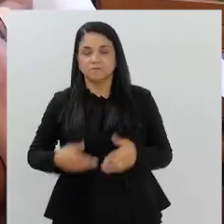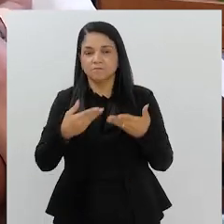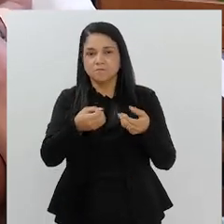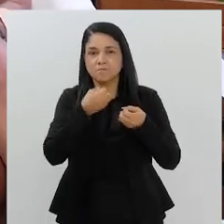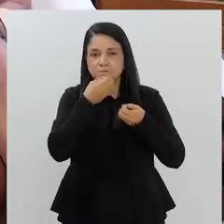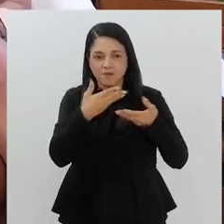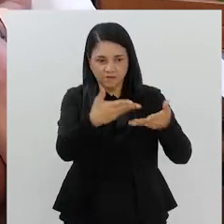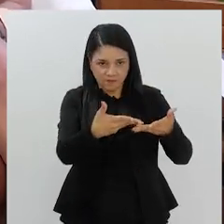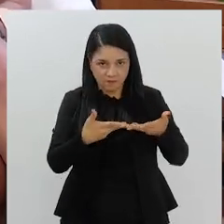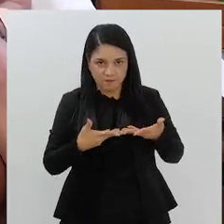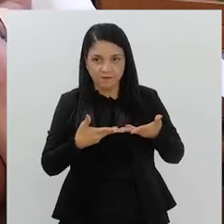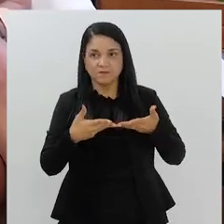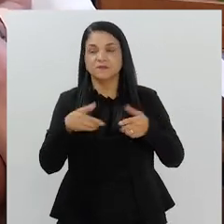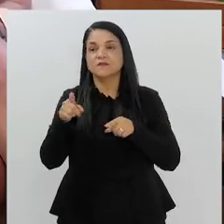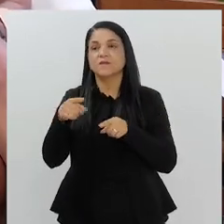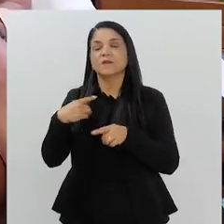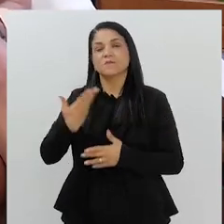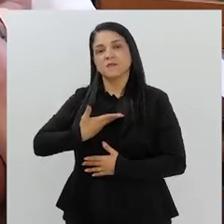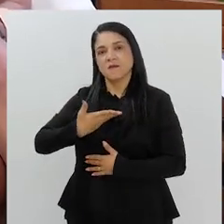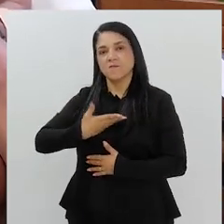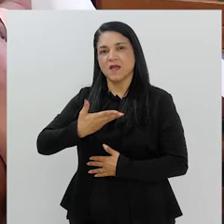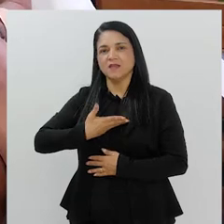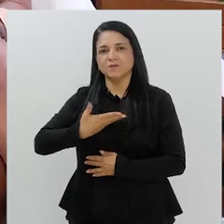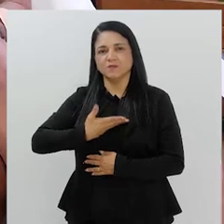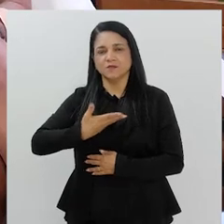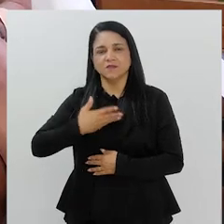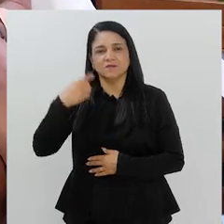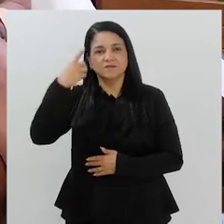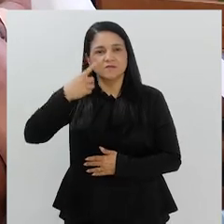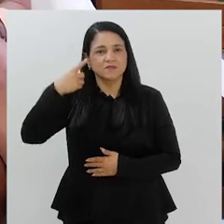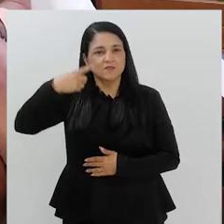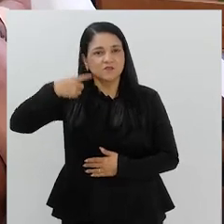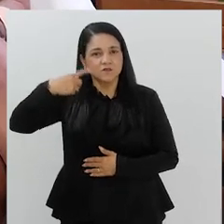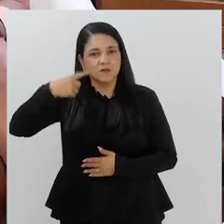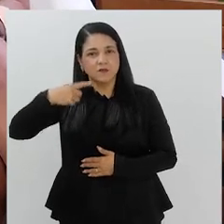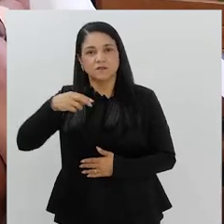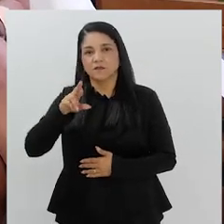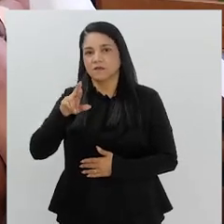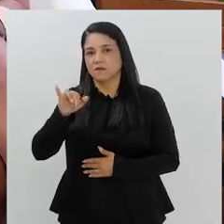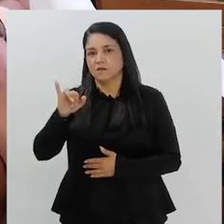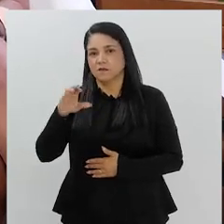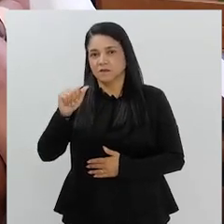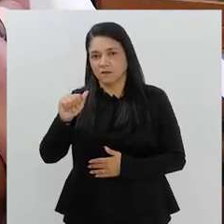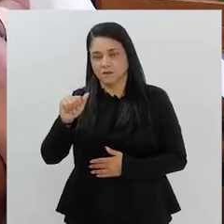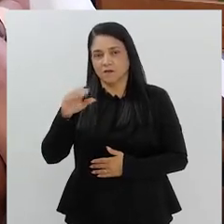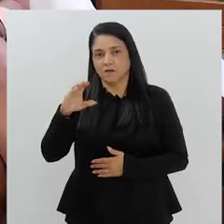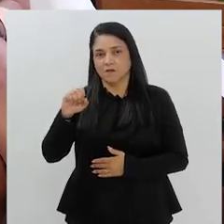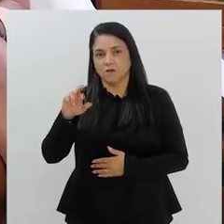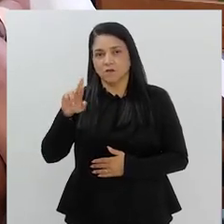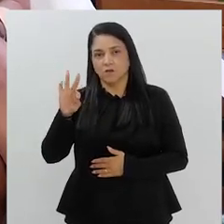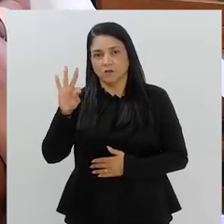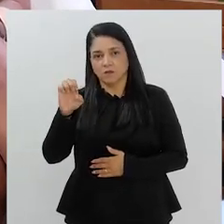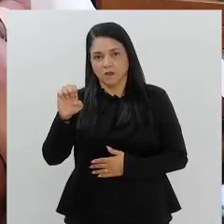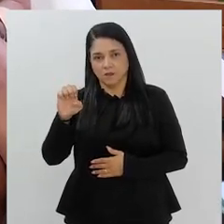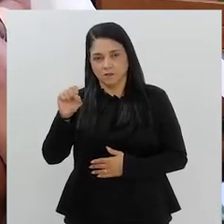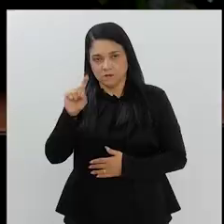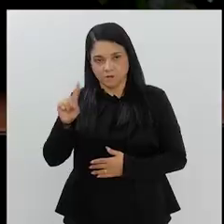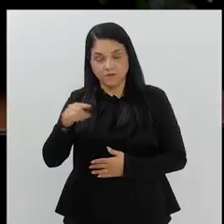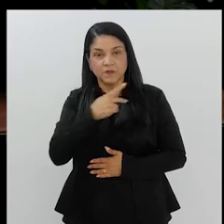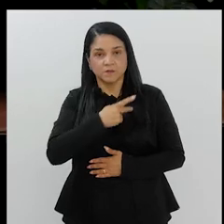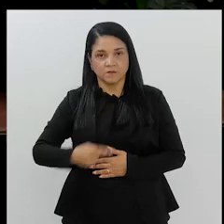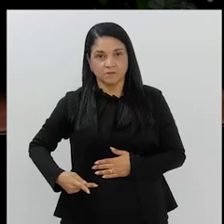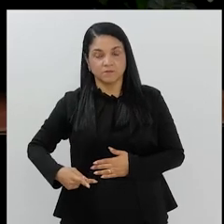seja bem-vinda deputada e a minha querida amiga deputada advogada Rita Cortez que Preside o